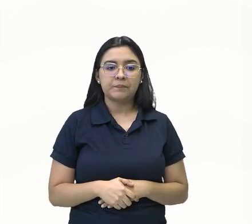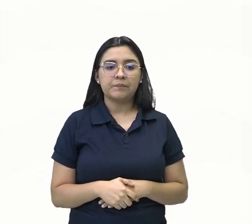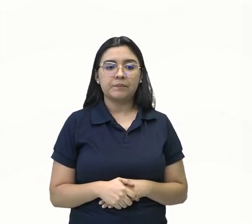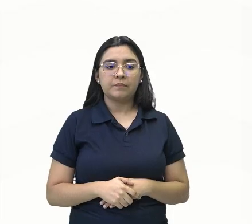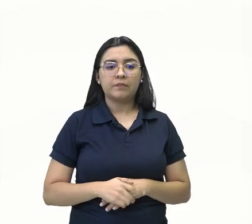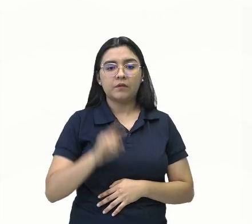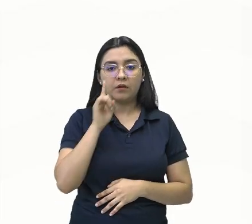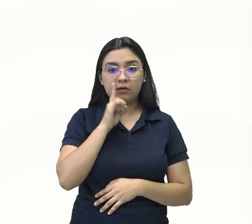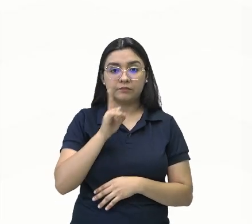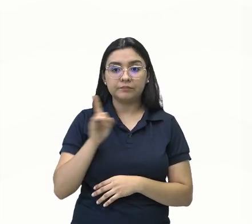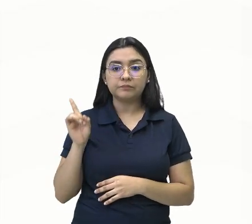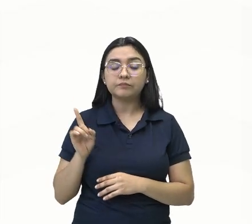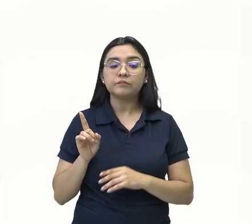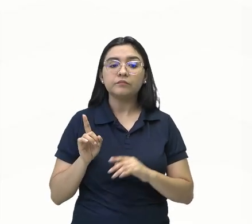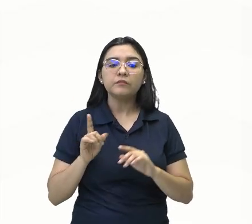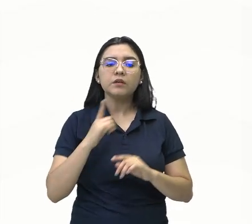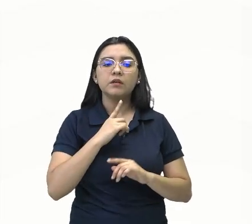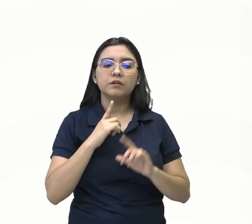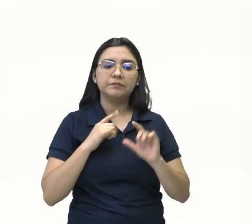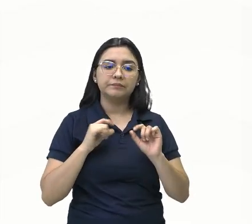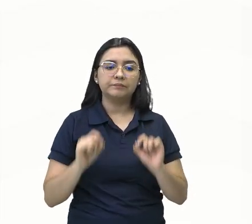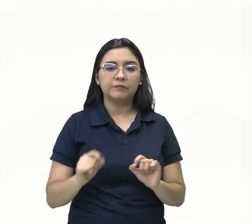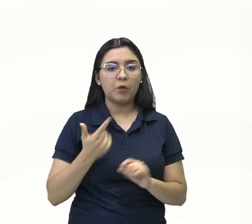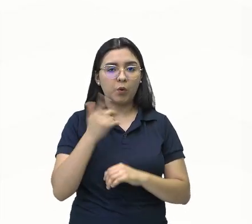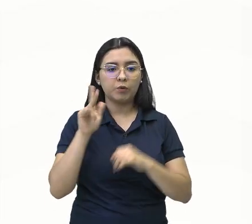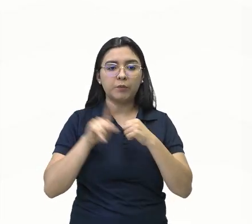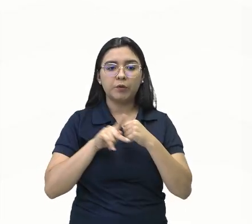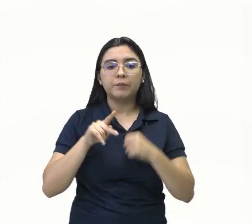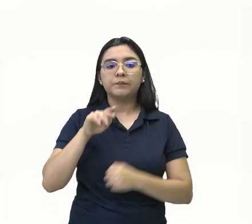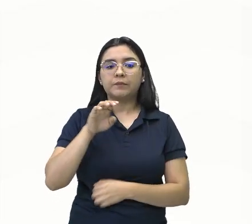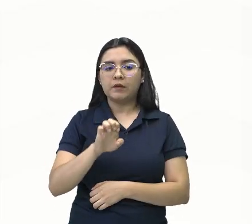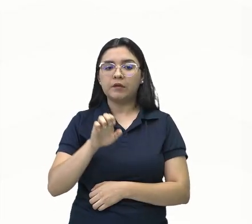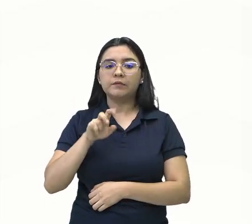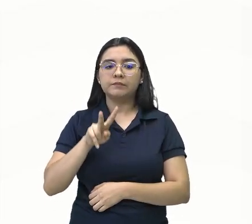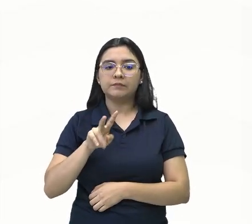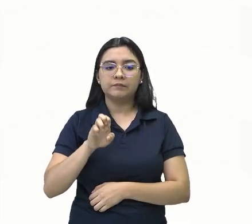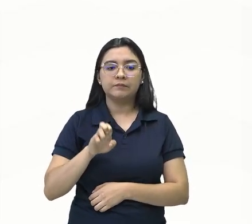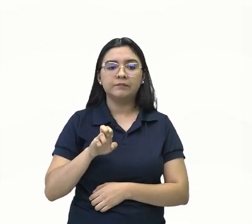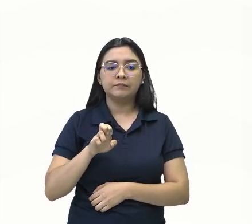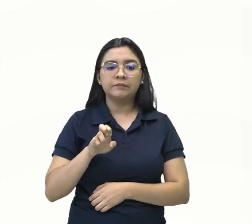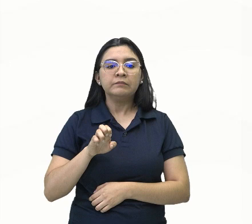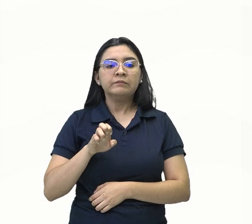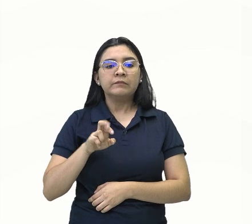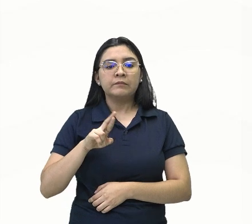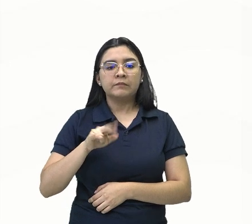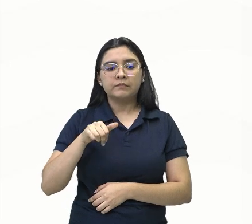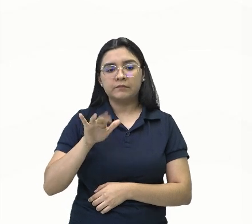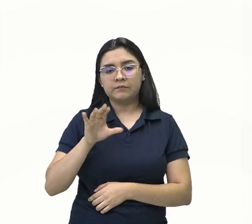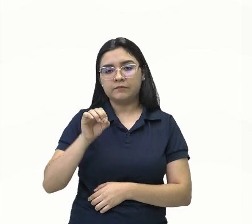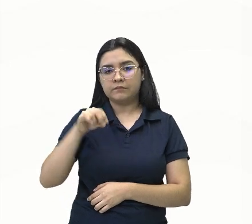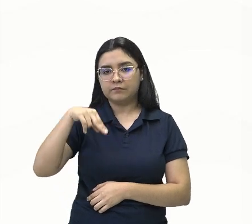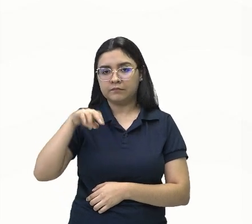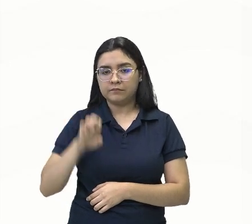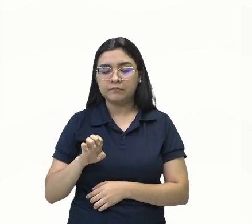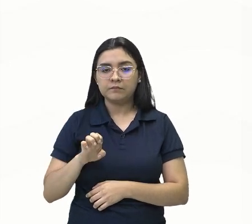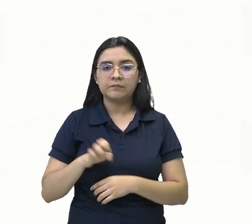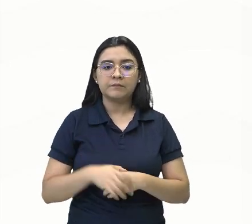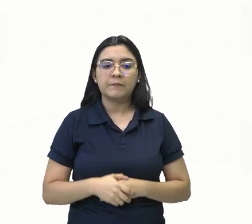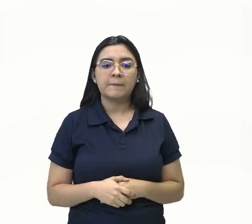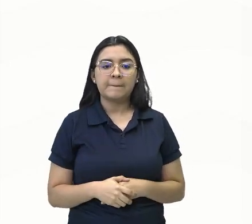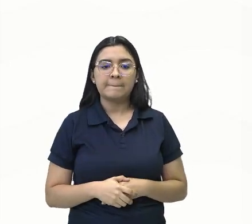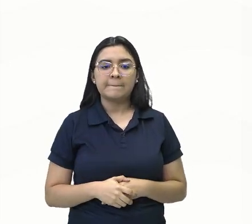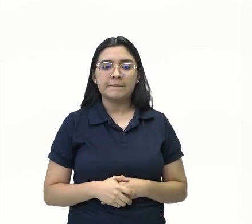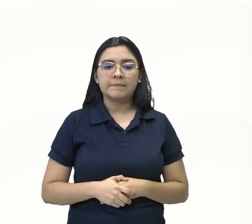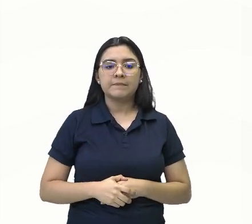E aqui nós temos everyone. Essa palavrinha também, né? Esse pronome indefinido,